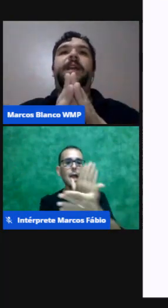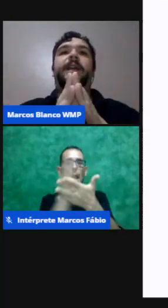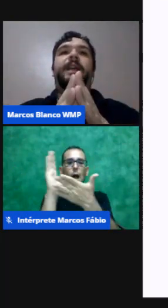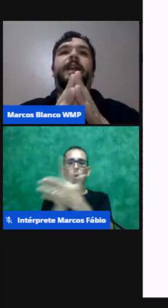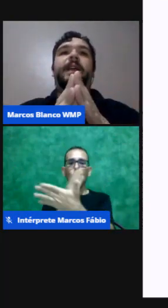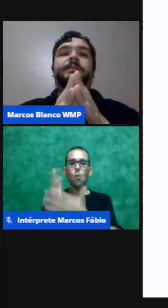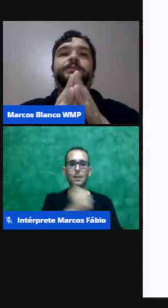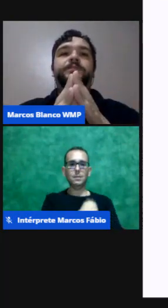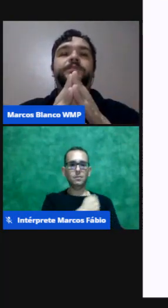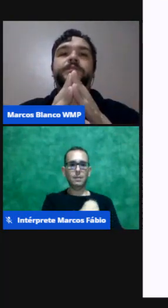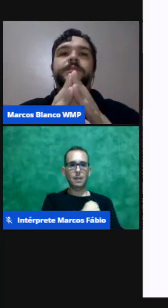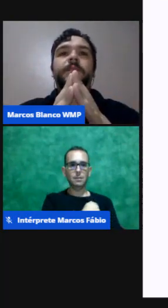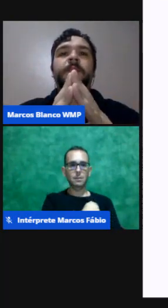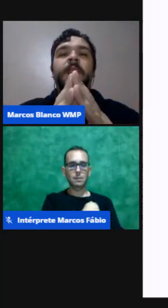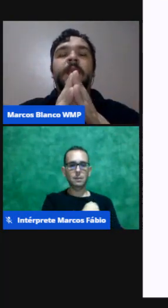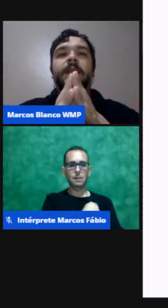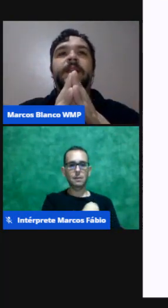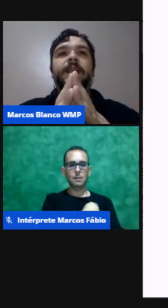atividades